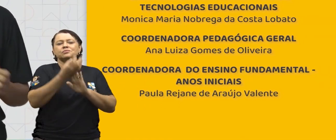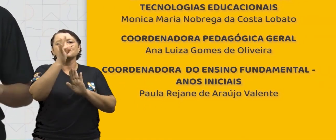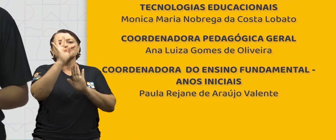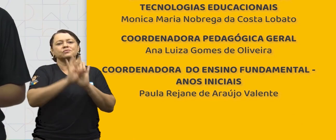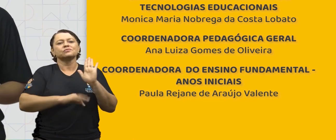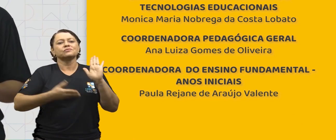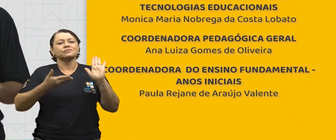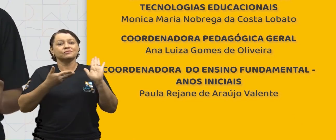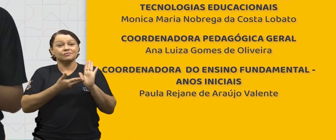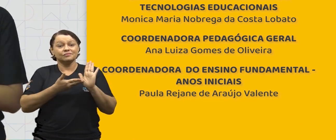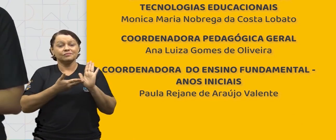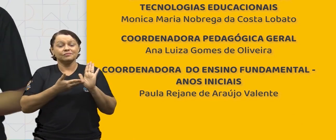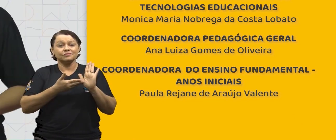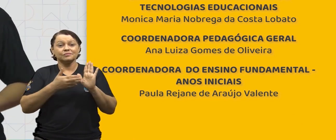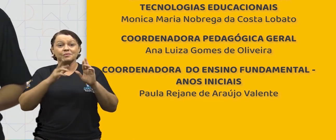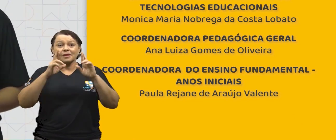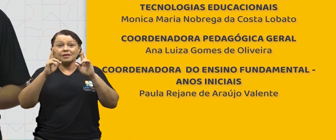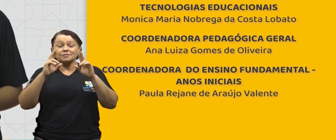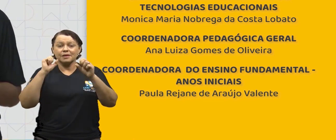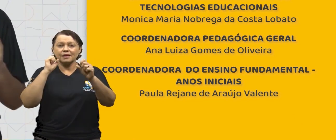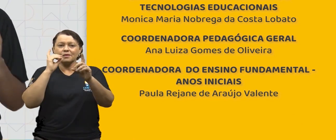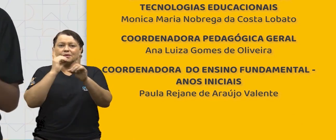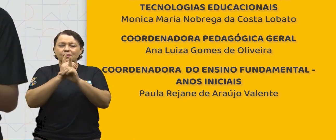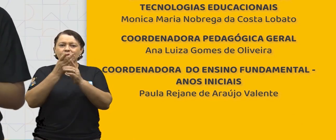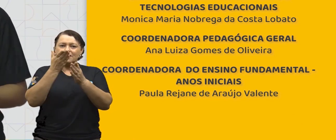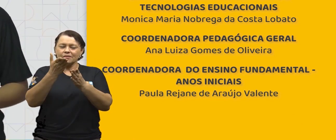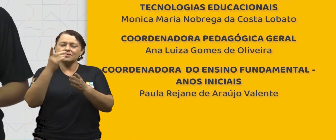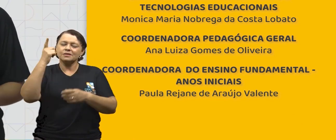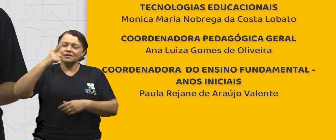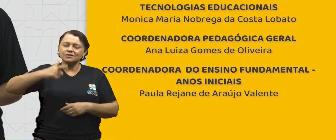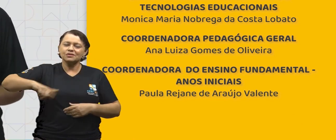adorei lhe ensinar sobre produção de narrativas.